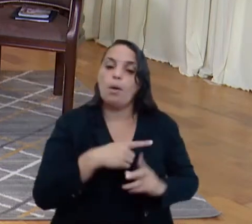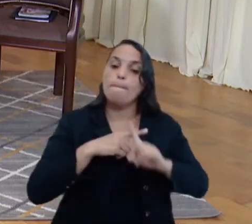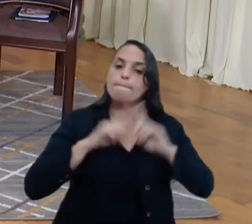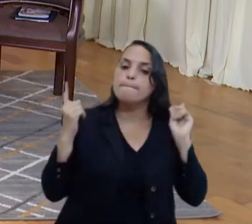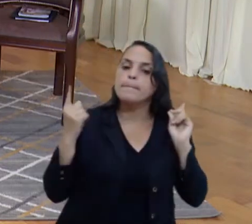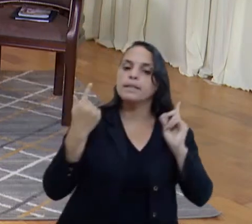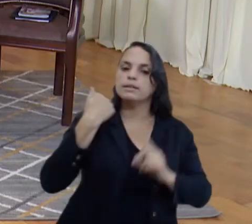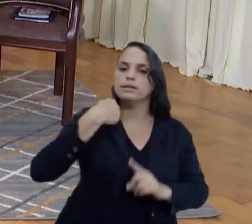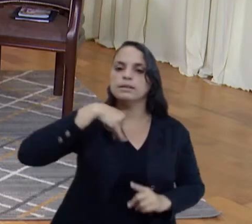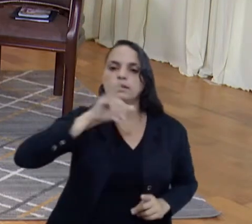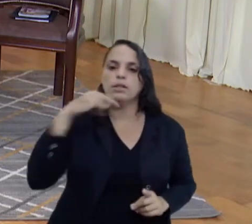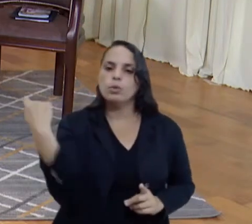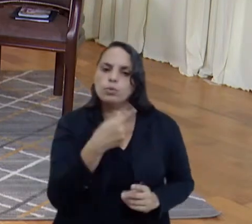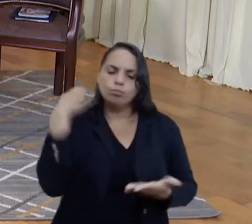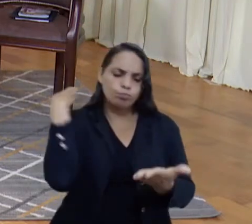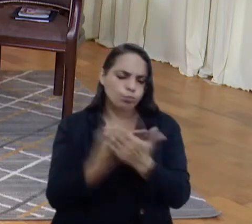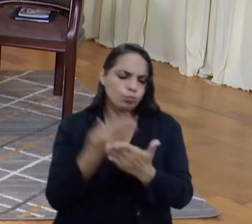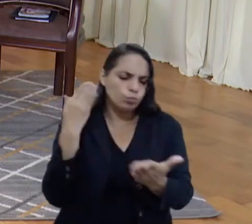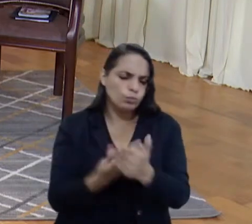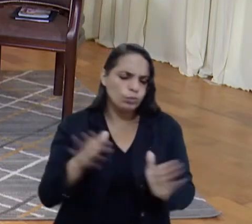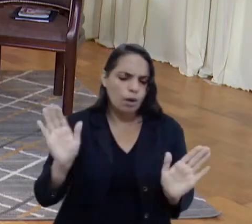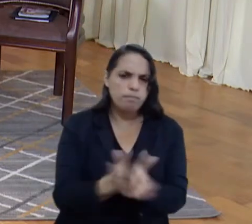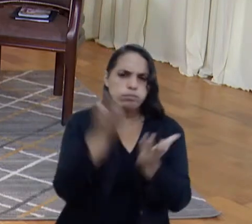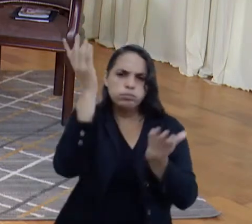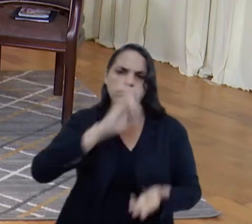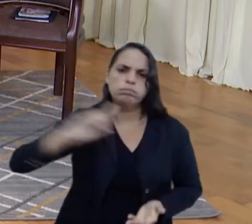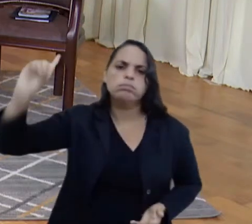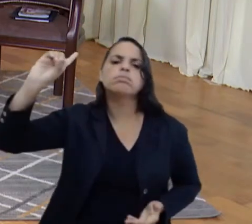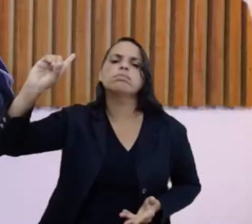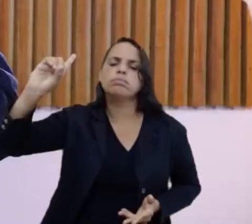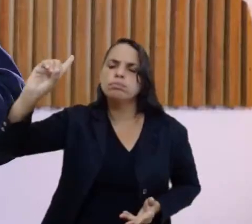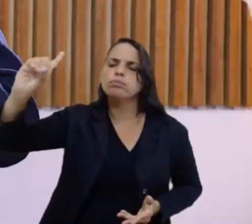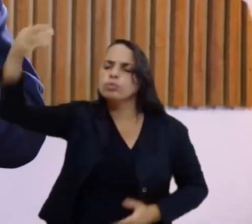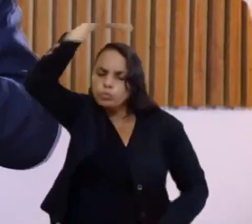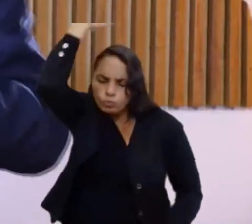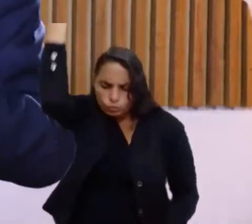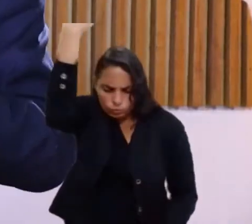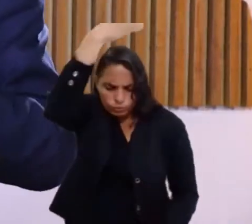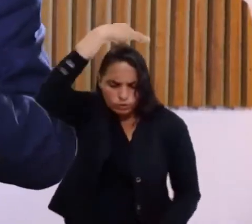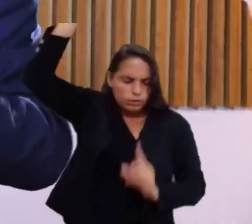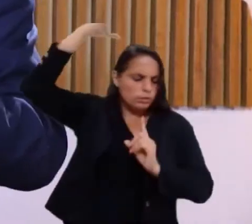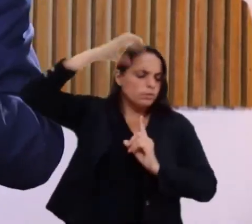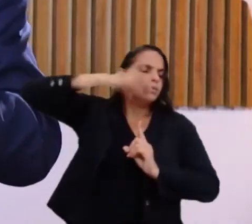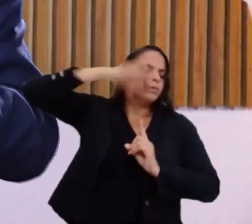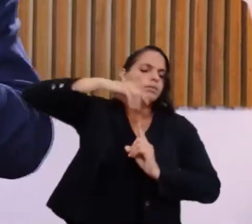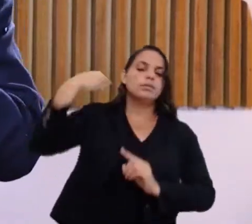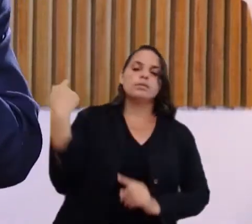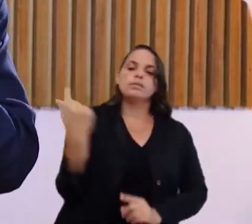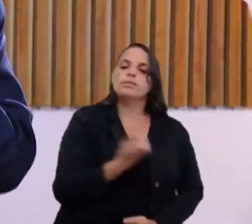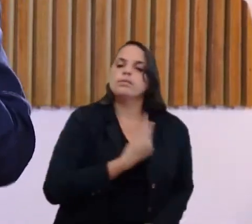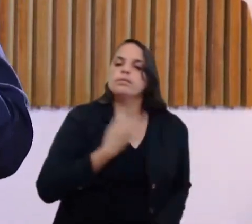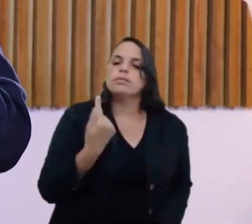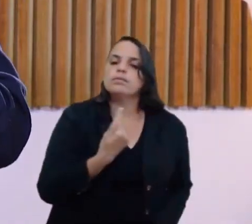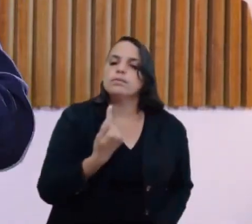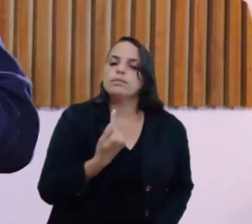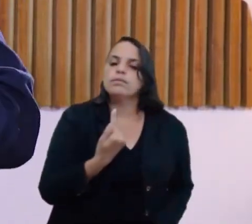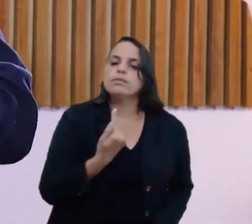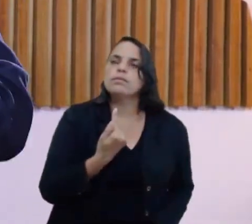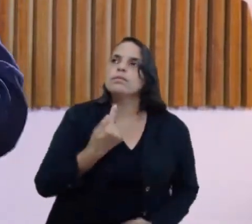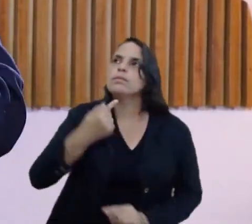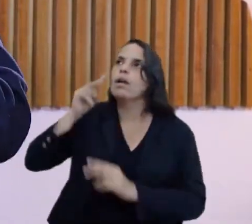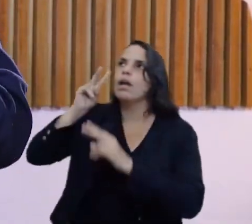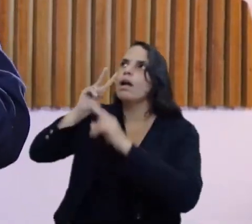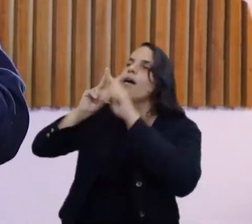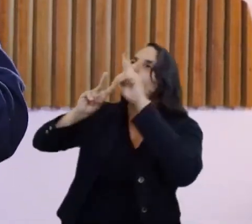estudarmos a palavra de Deus, sob a direção do Espírito Santo, então nós somos nós contemplamos a Jesus